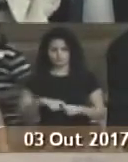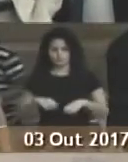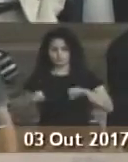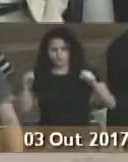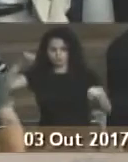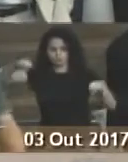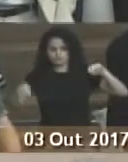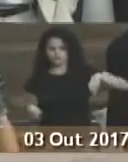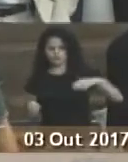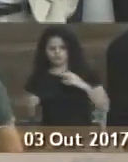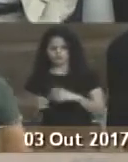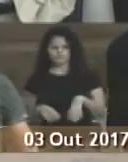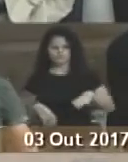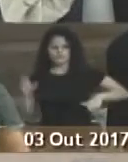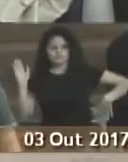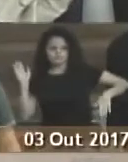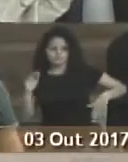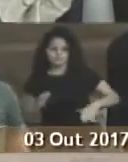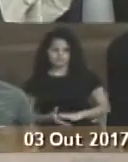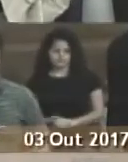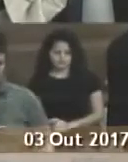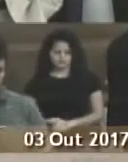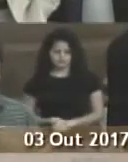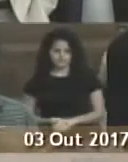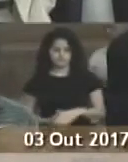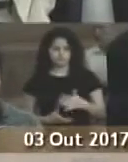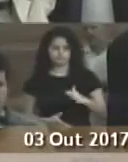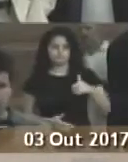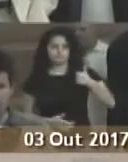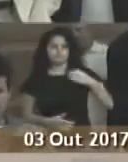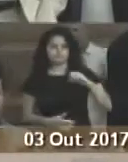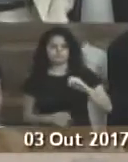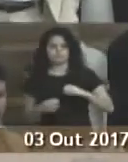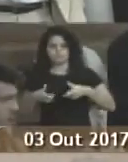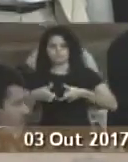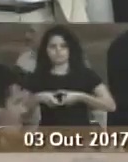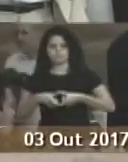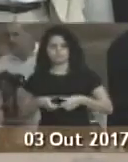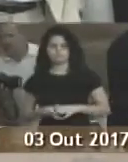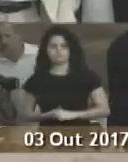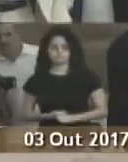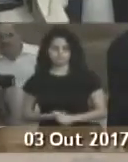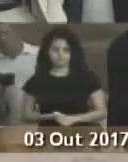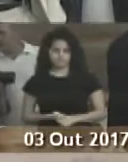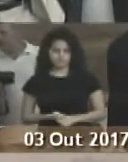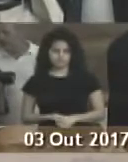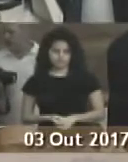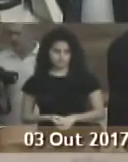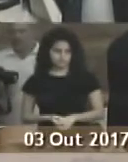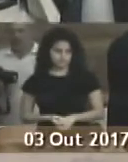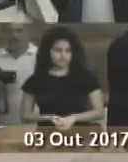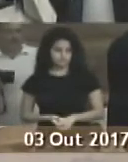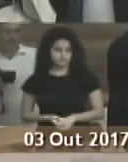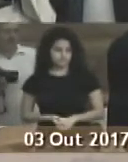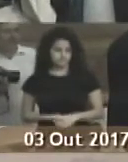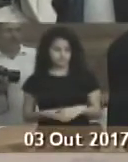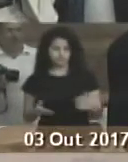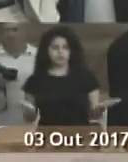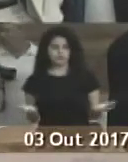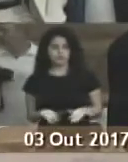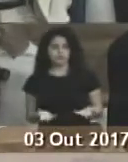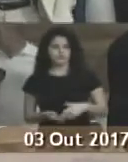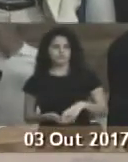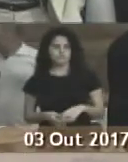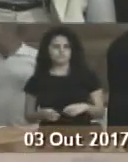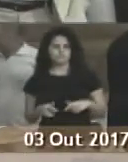Tahiti em 2015, com a décima colocação entre os 200 atletas de todo o mundo. e o atual, é o atual campeão brasileiro da